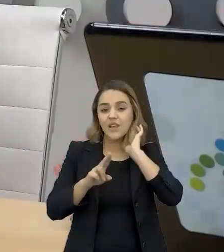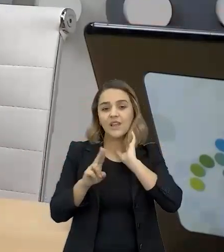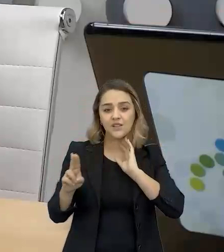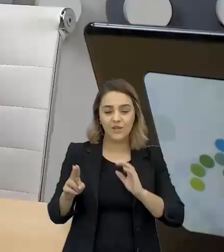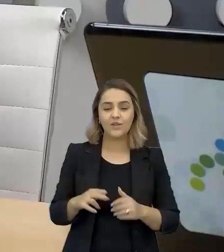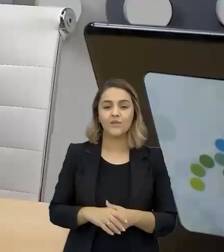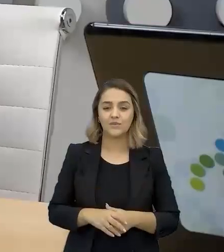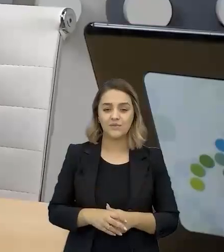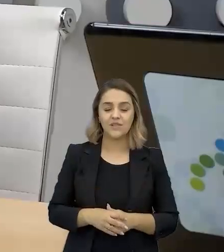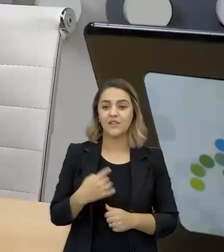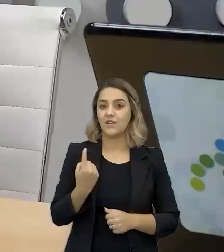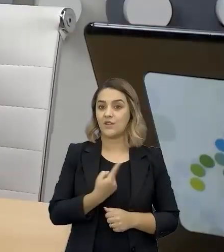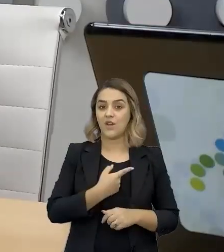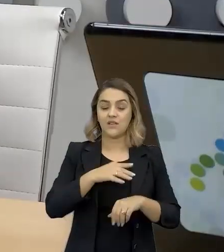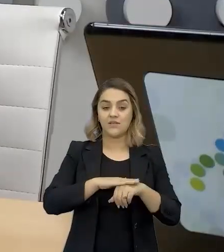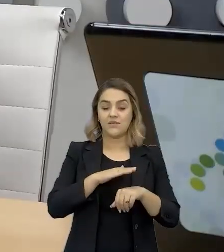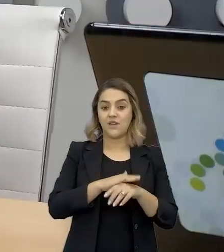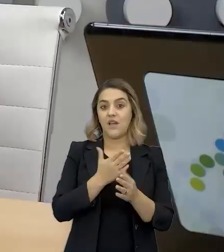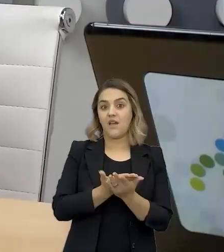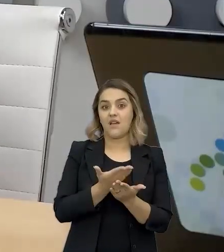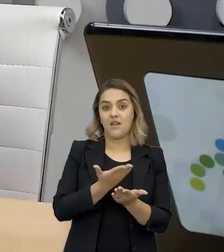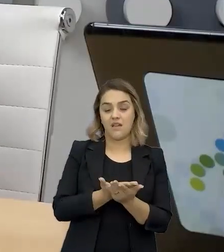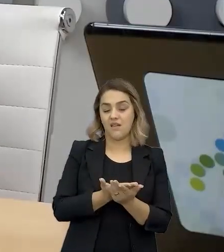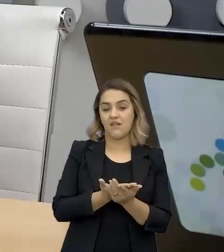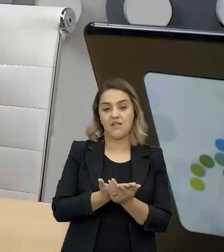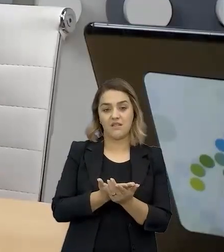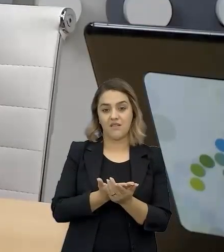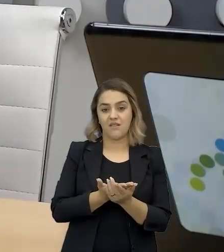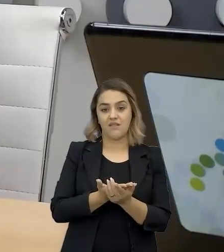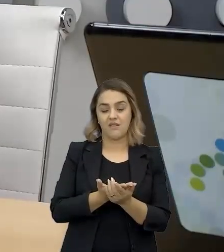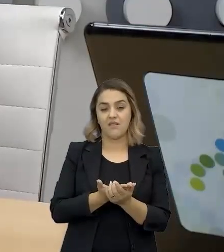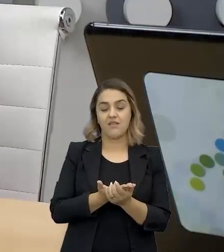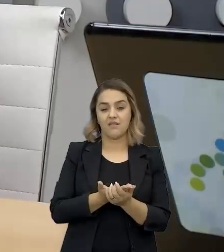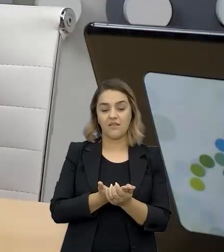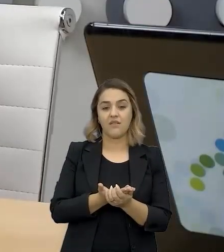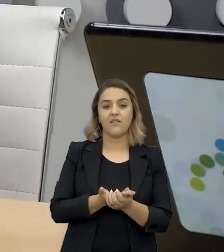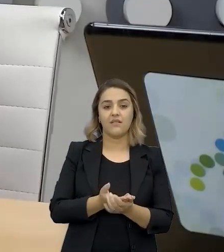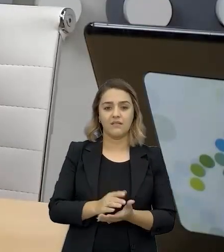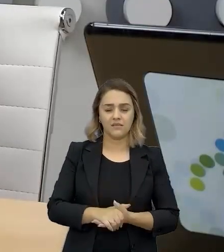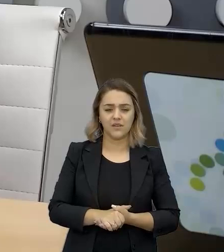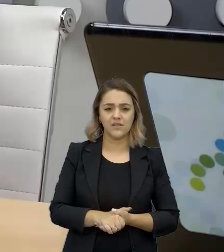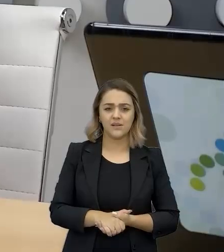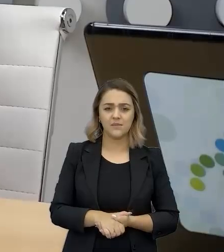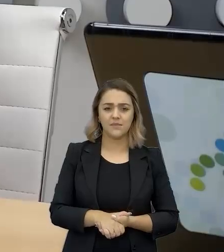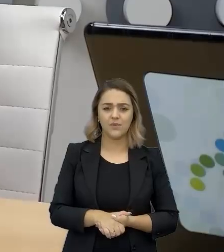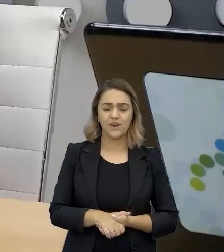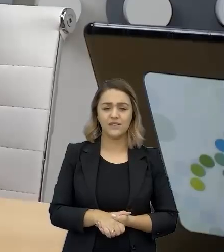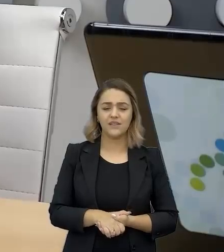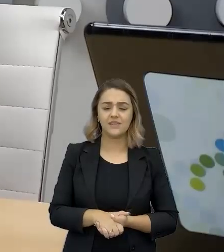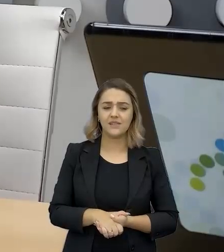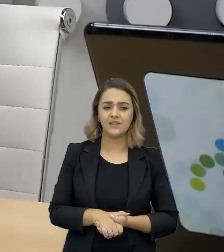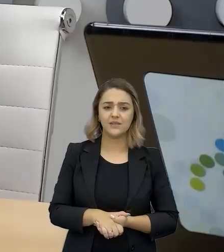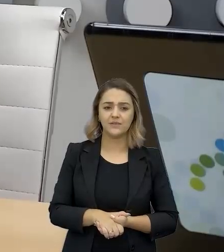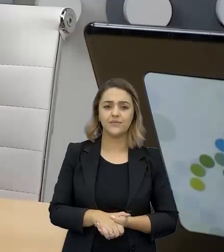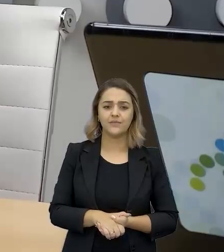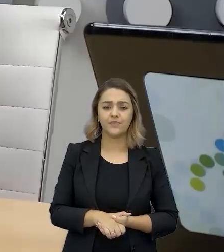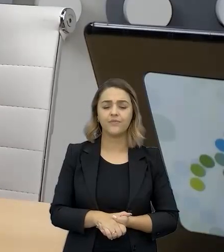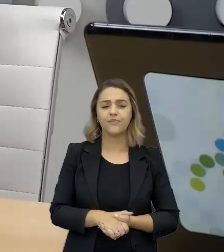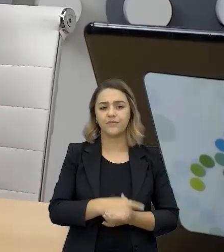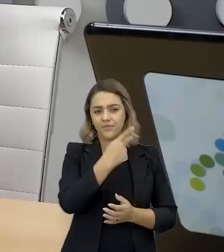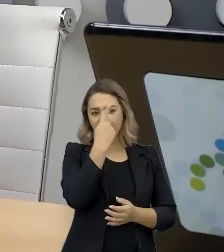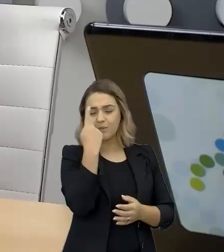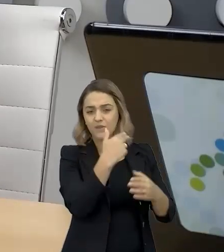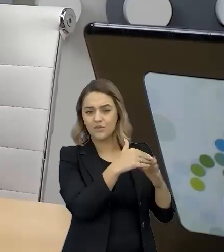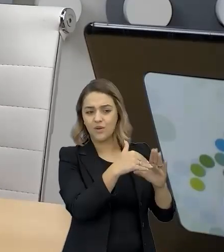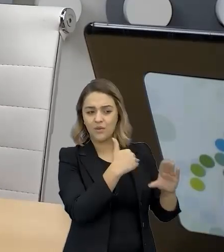nome. A gente fazia aula e agora fala assim, ué, mas eu já fazia isso, né? Estão perguntando aqui por